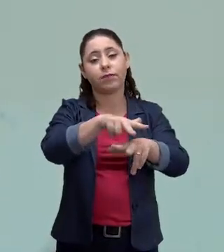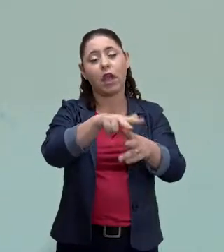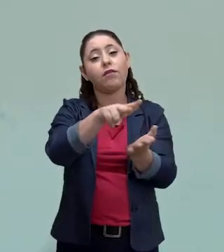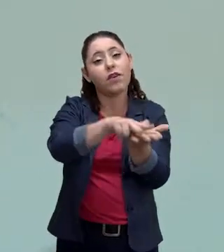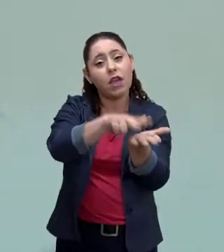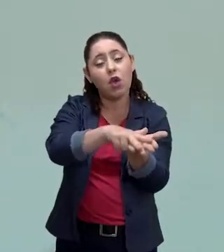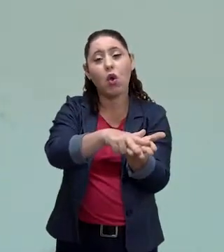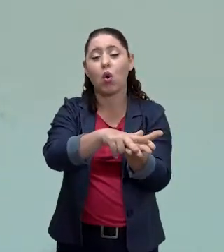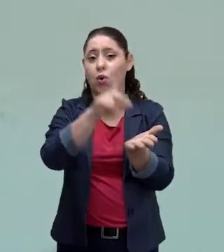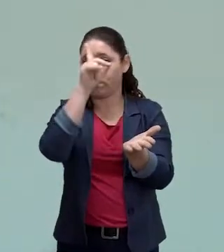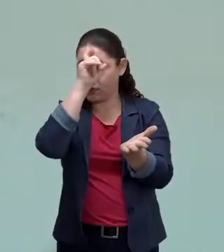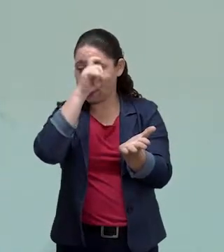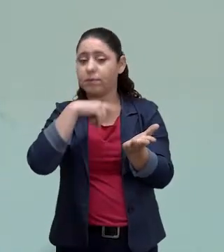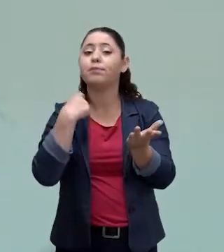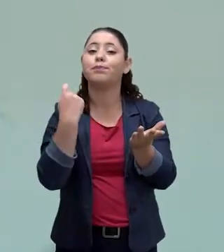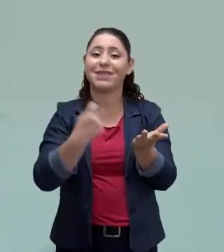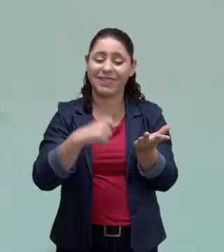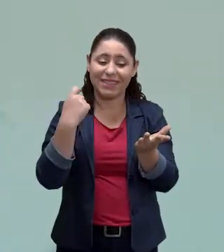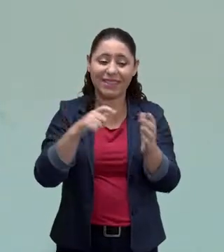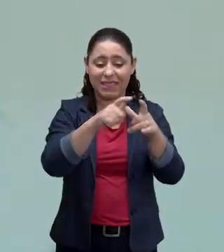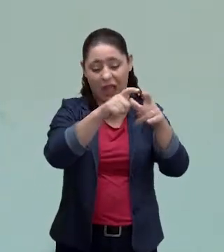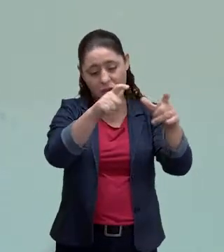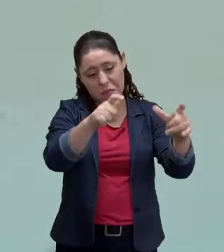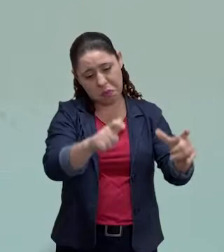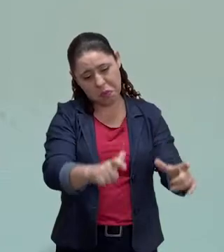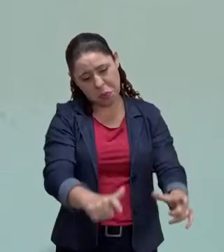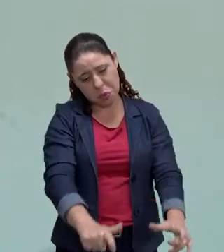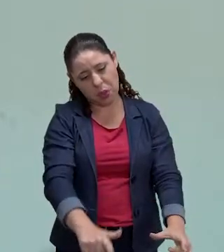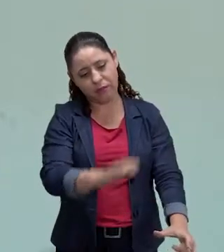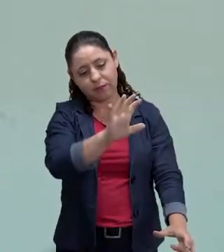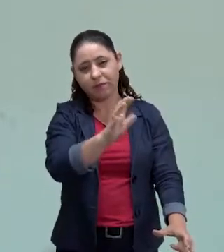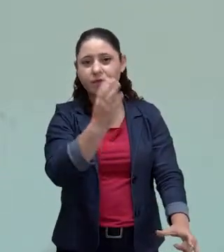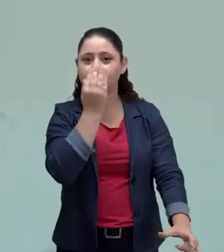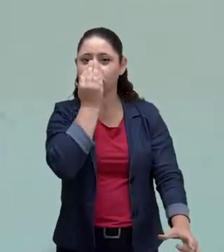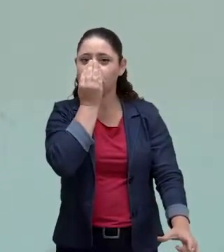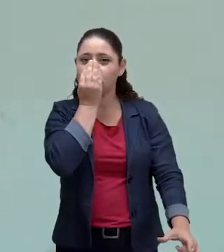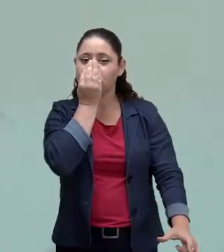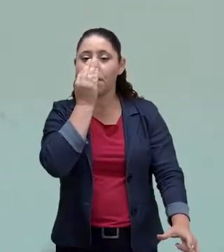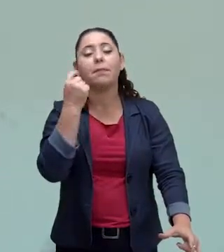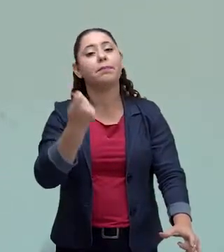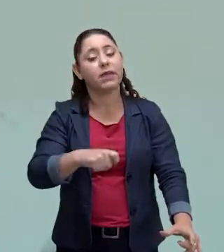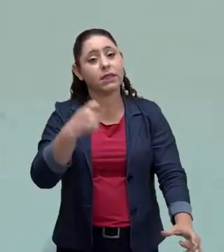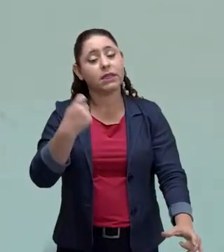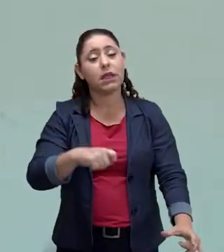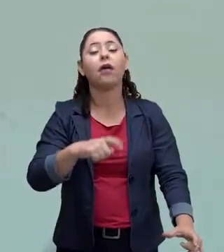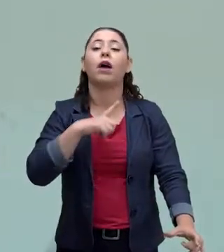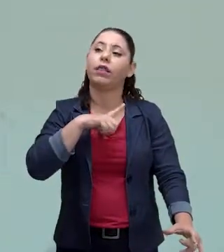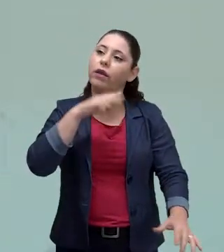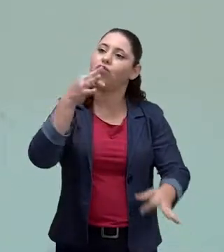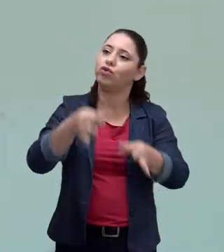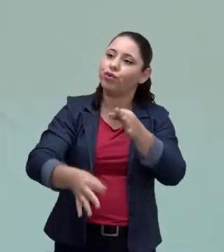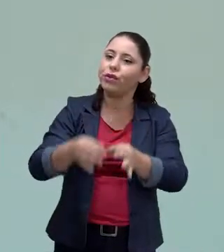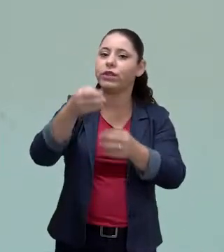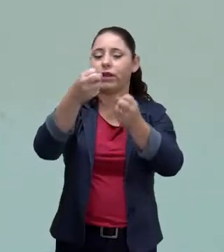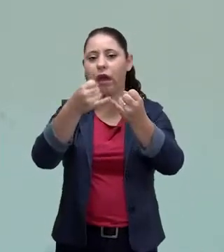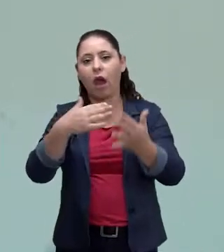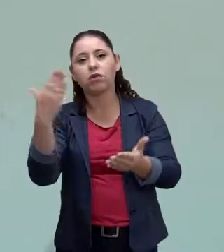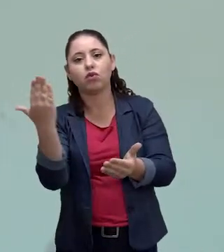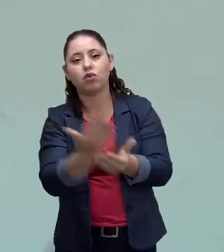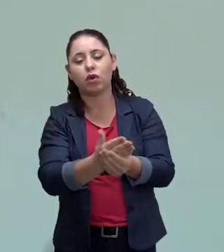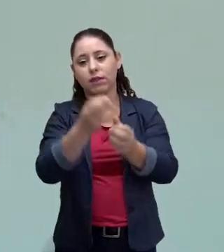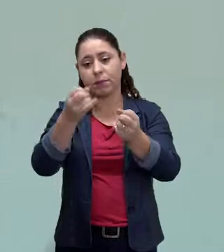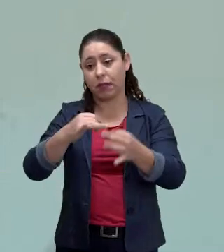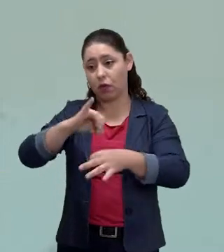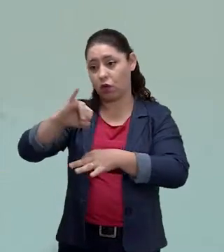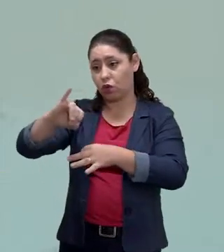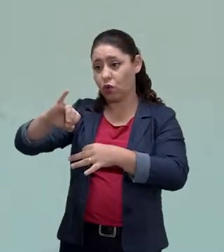de concentração de oxigênio. Então precisava judicializar, ajuizar uma ação, explicar para o juiz